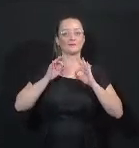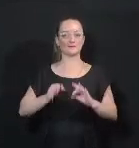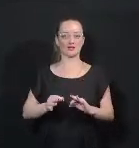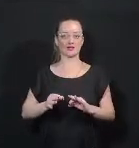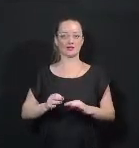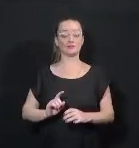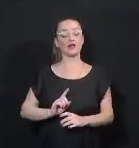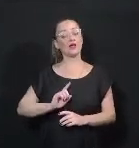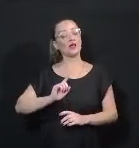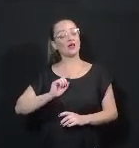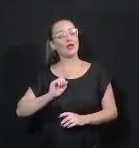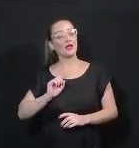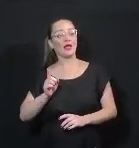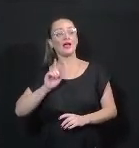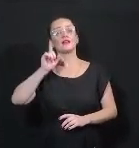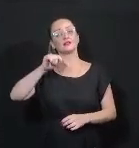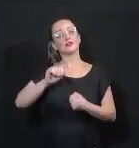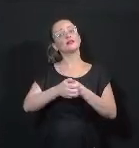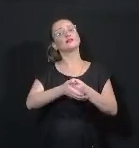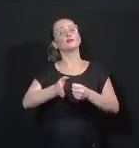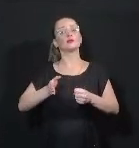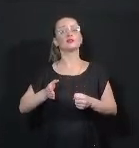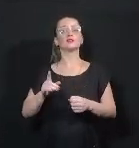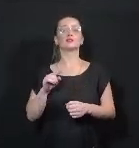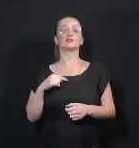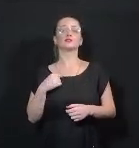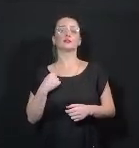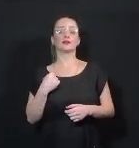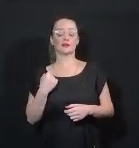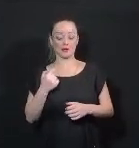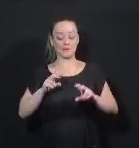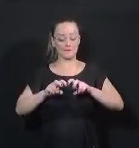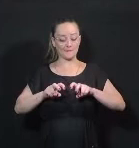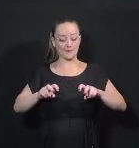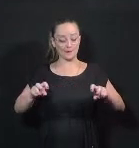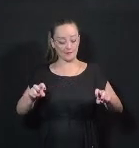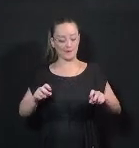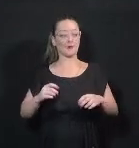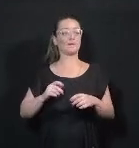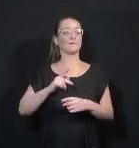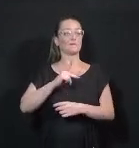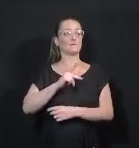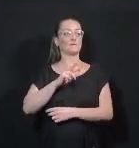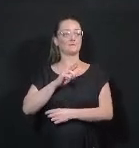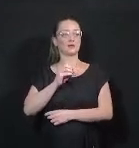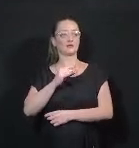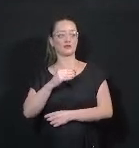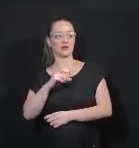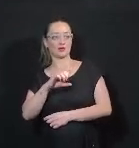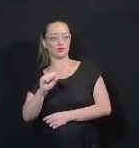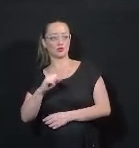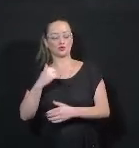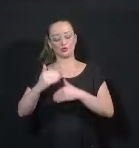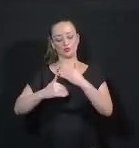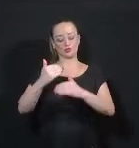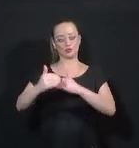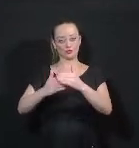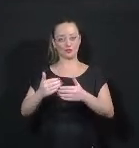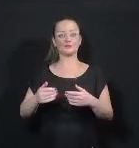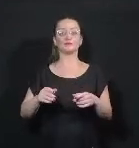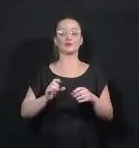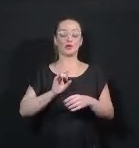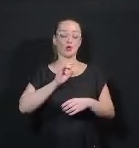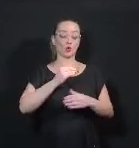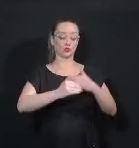é a democracia que alavanca processos que aperfeiçoam não só o